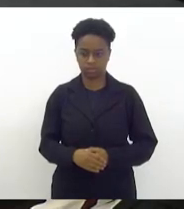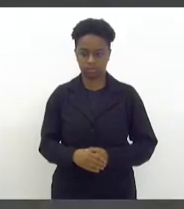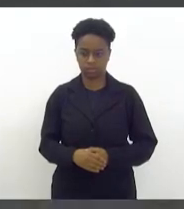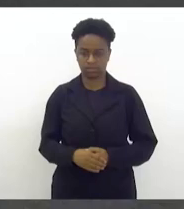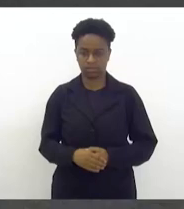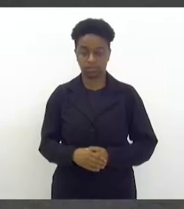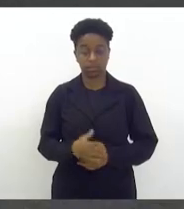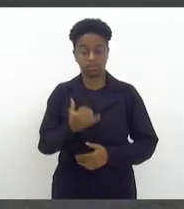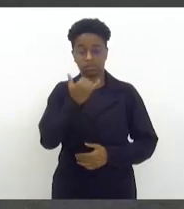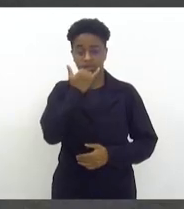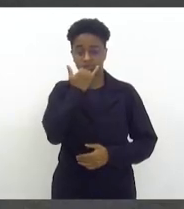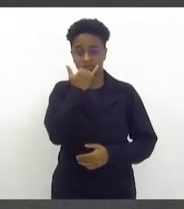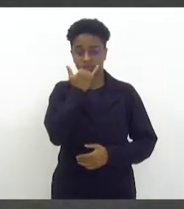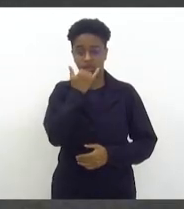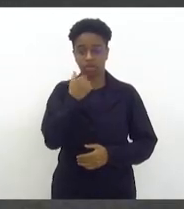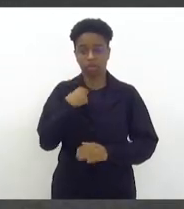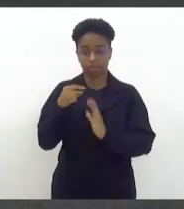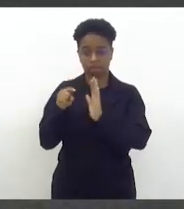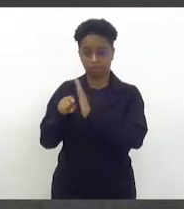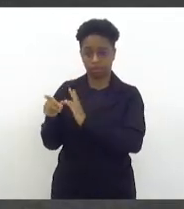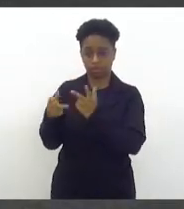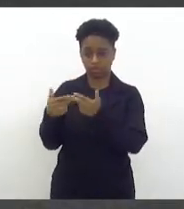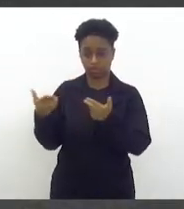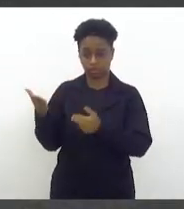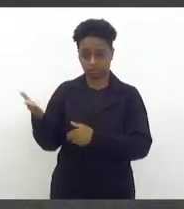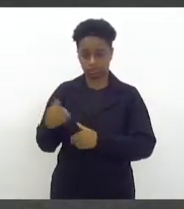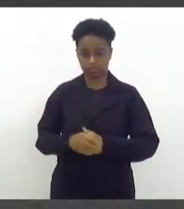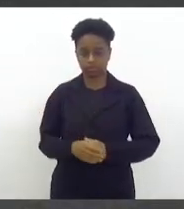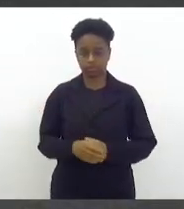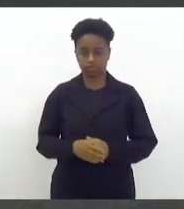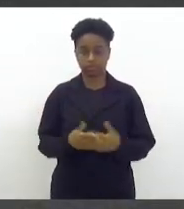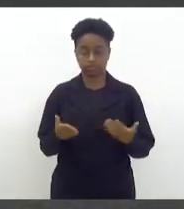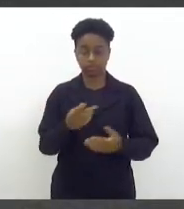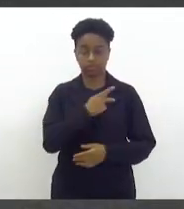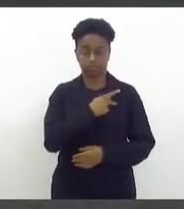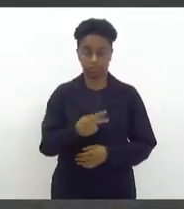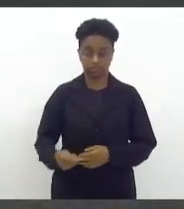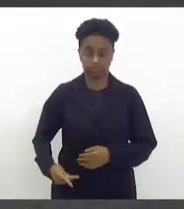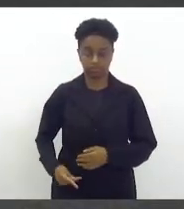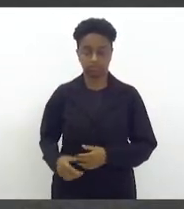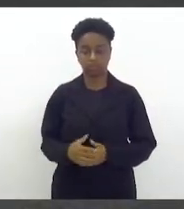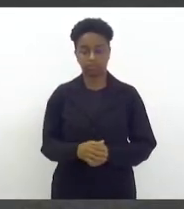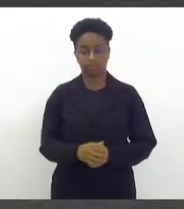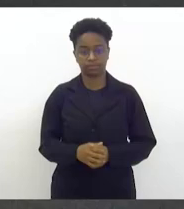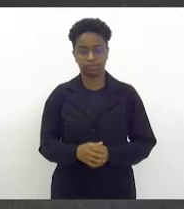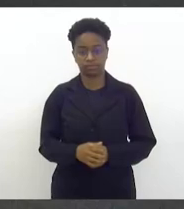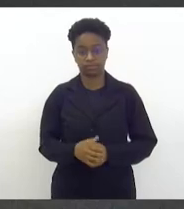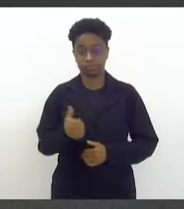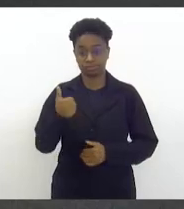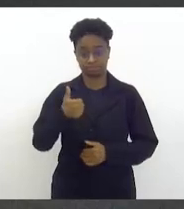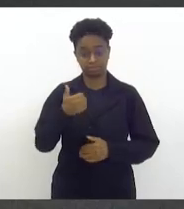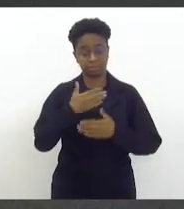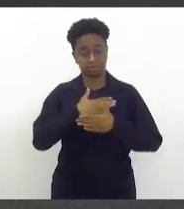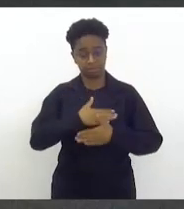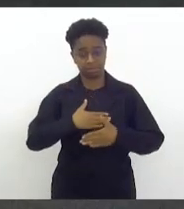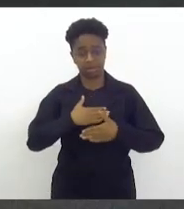É que eu estava tirando aqui uma dúvida. Senhora presidente, primeiro, um